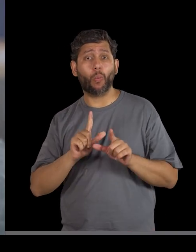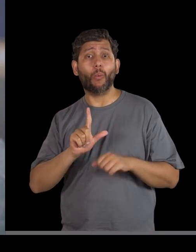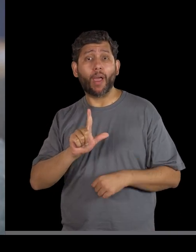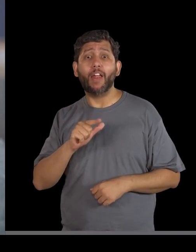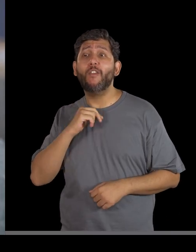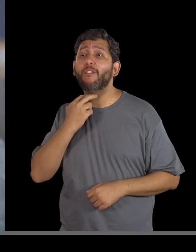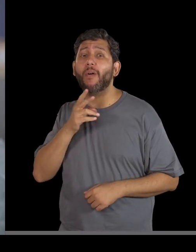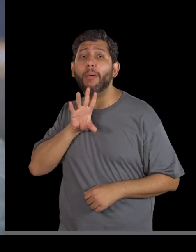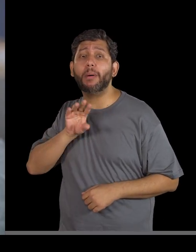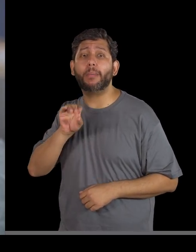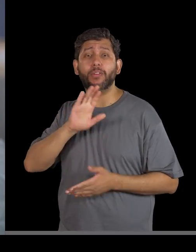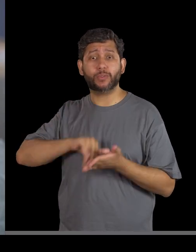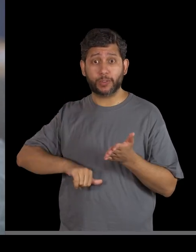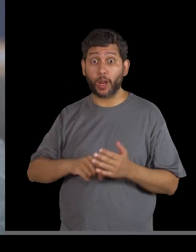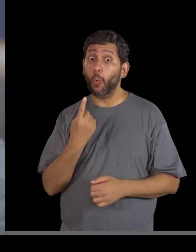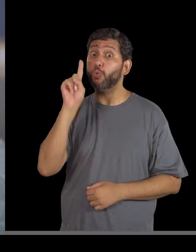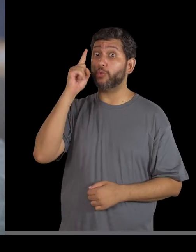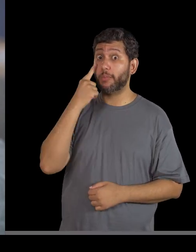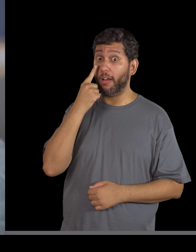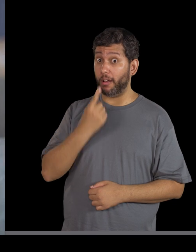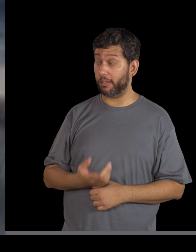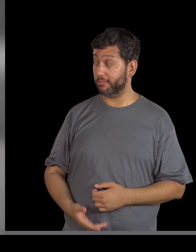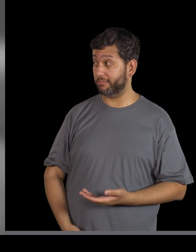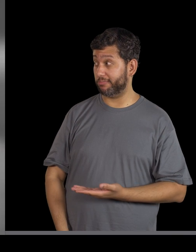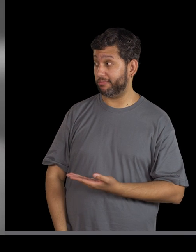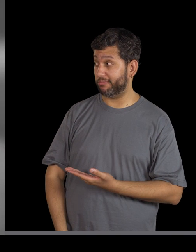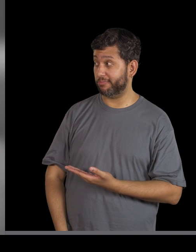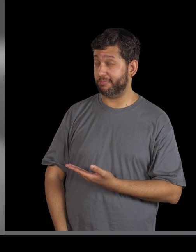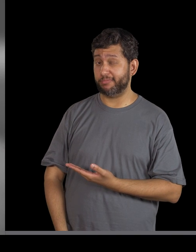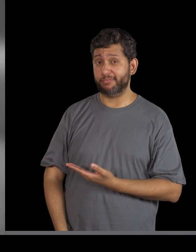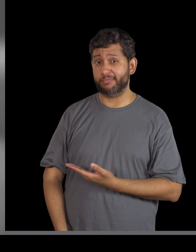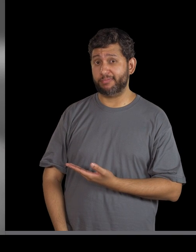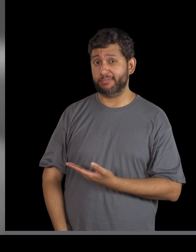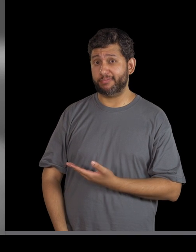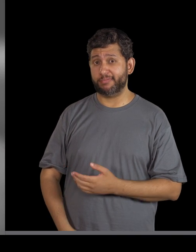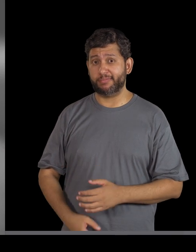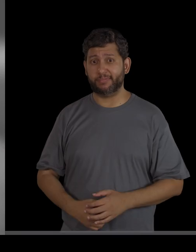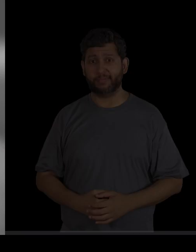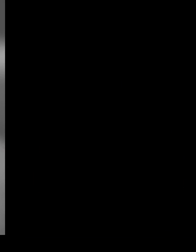ver o quão craque você tá em transcrição fonética. Bora?